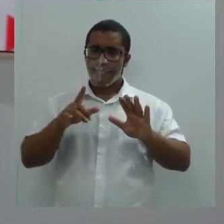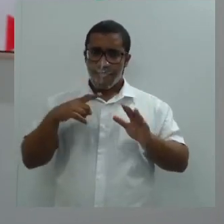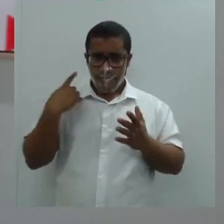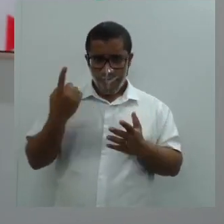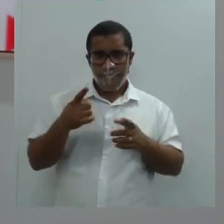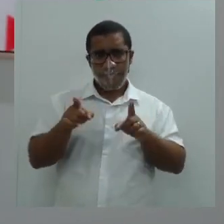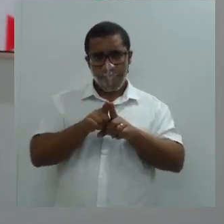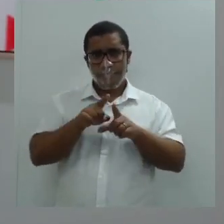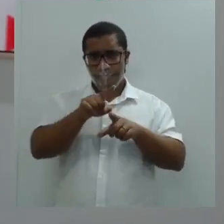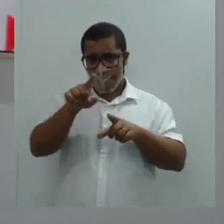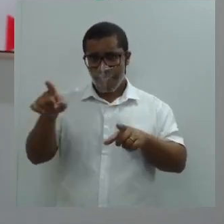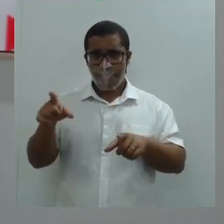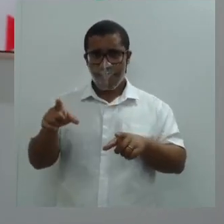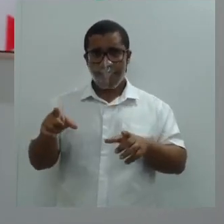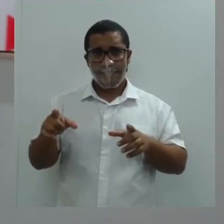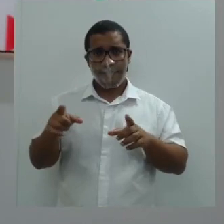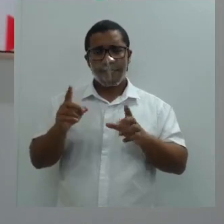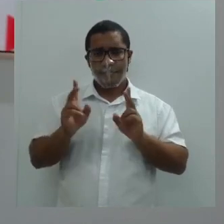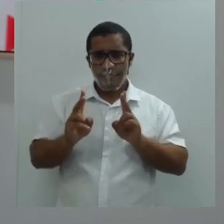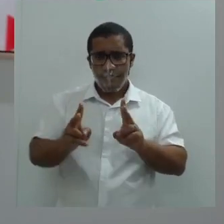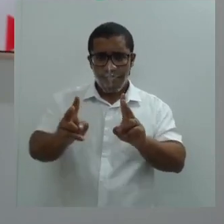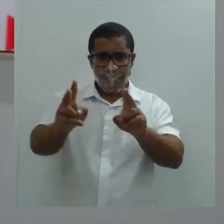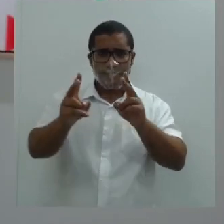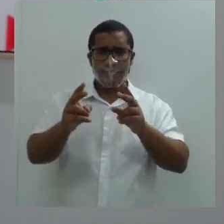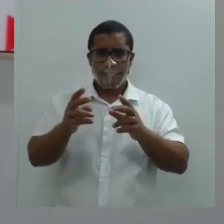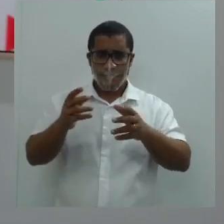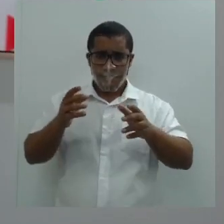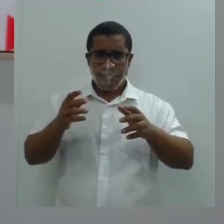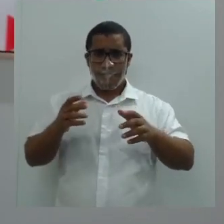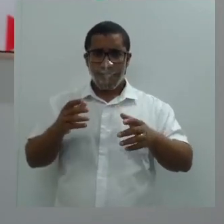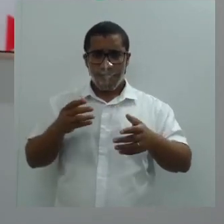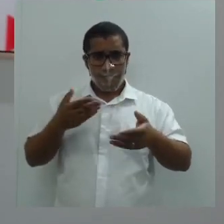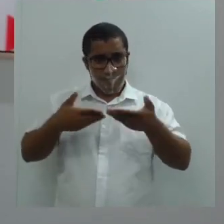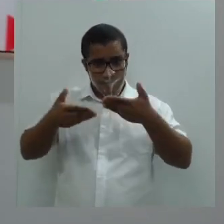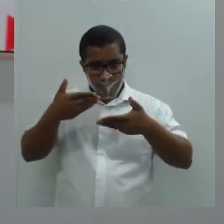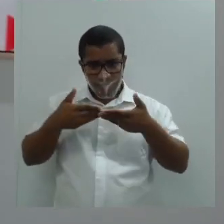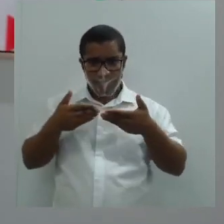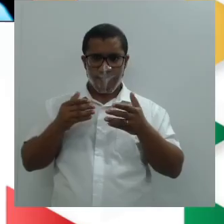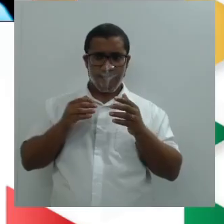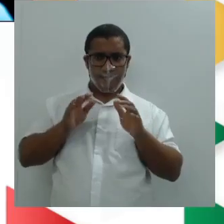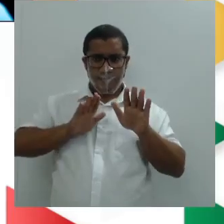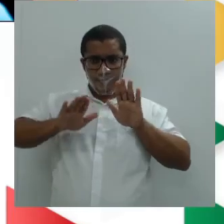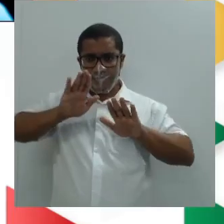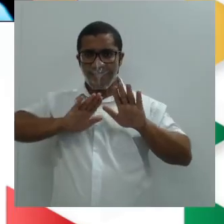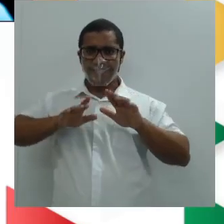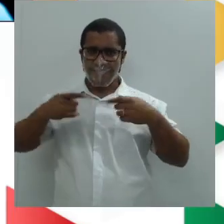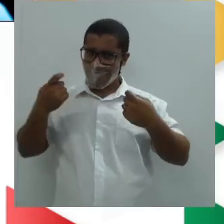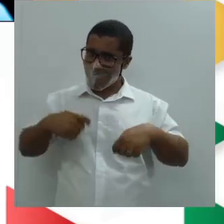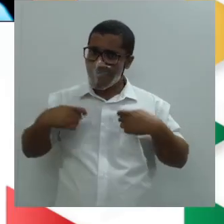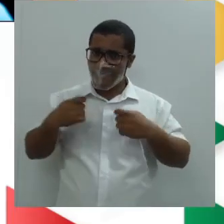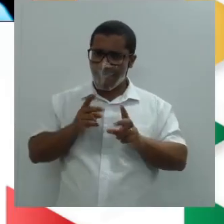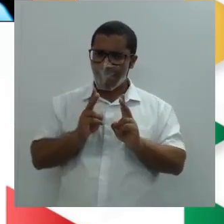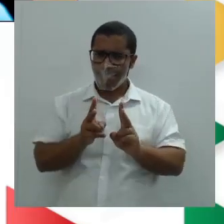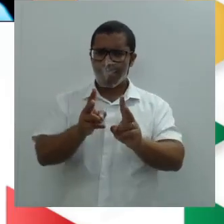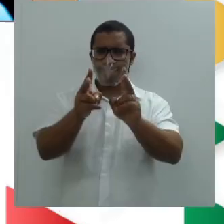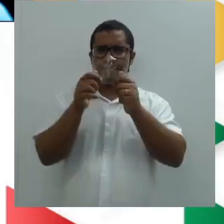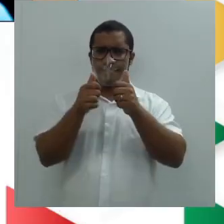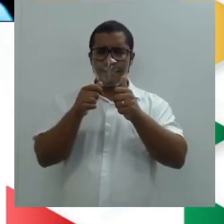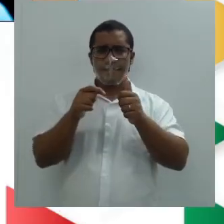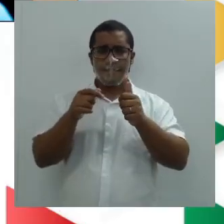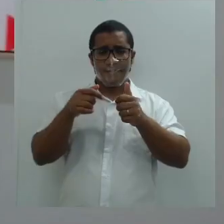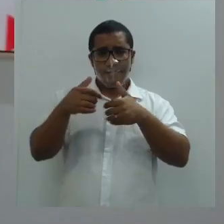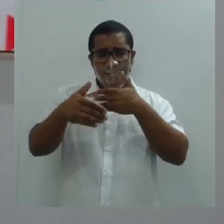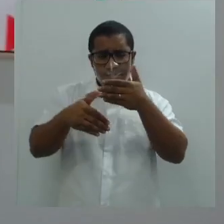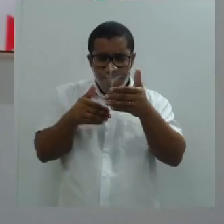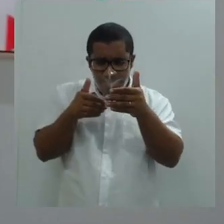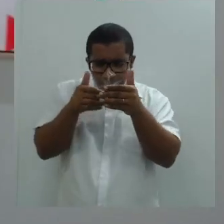vocês continuem, né, fazendo isso, se cuidando, né? Se cuidando cada vez mais, para que em